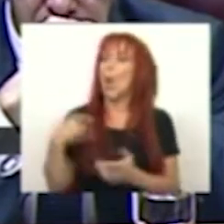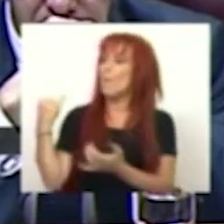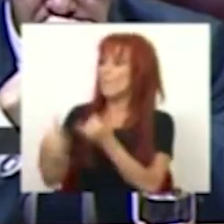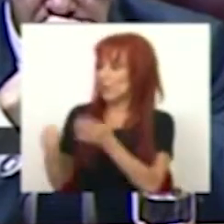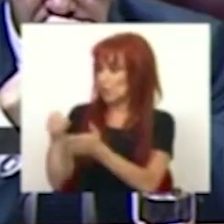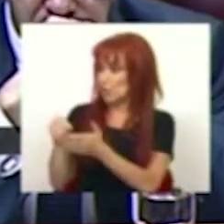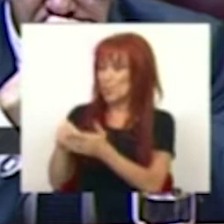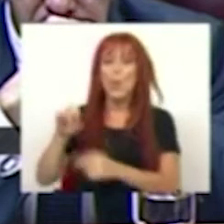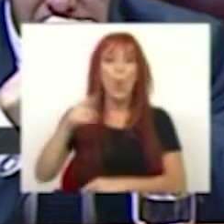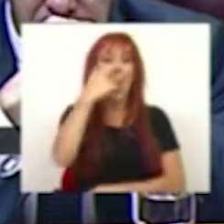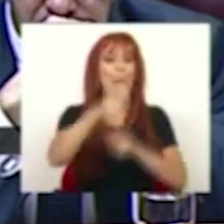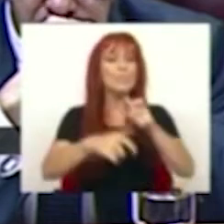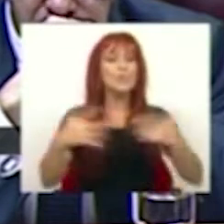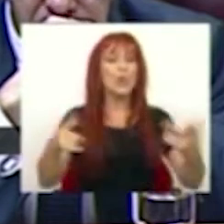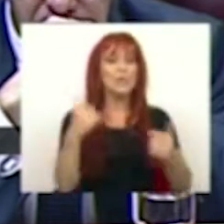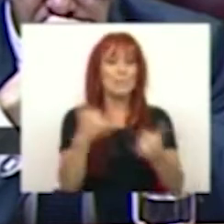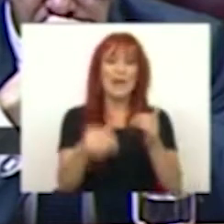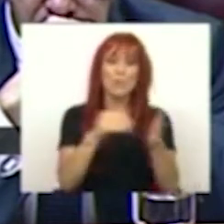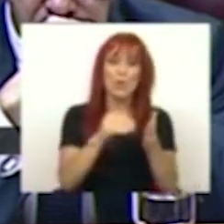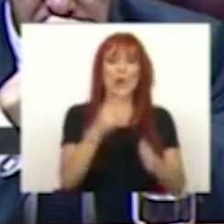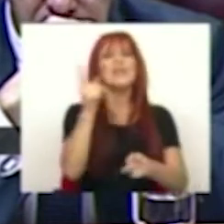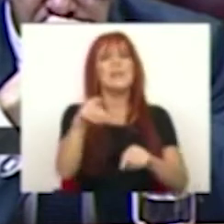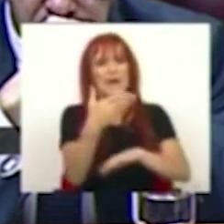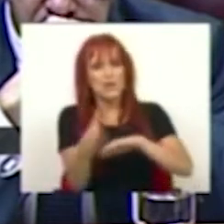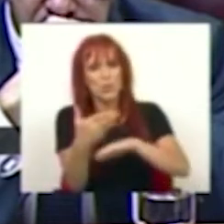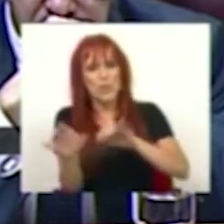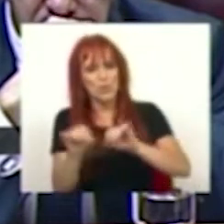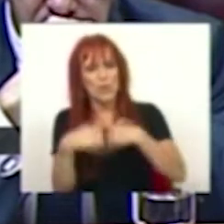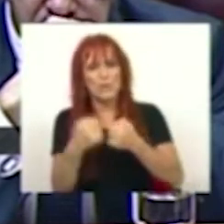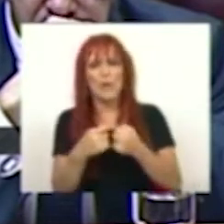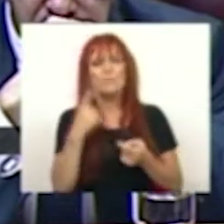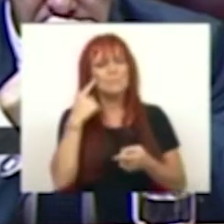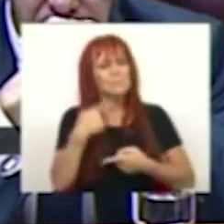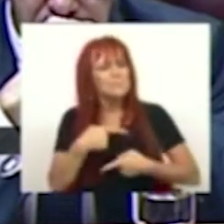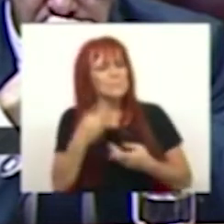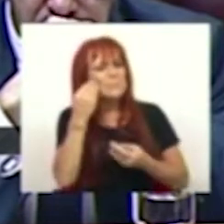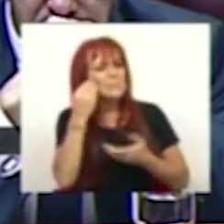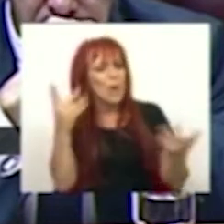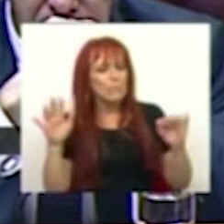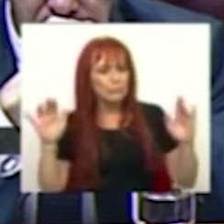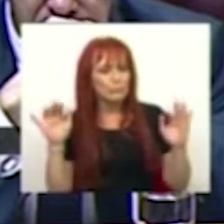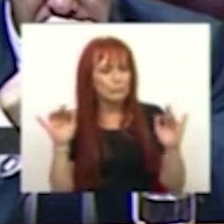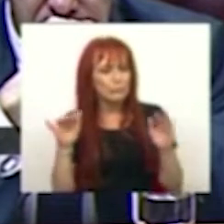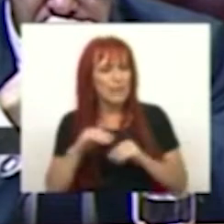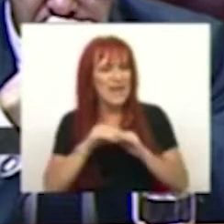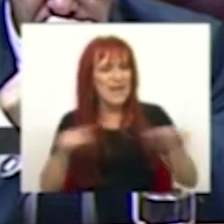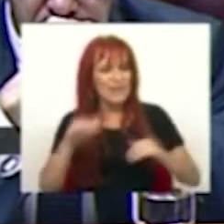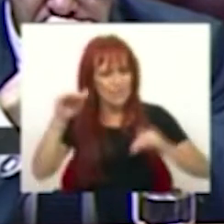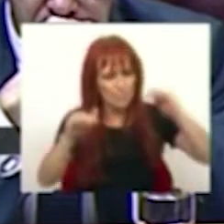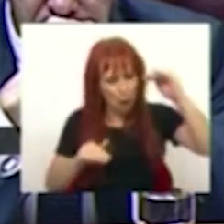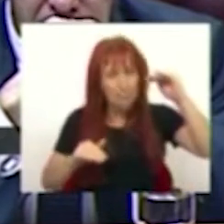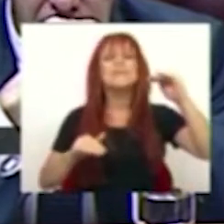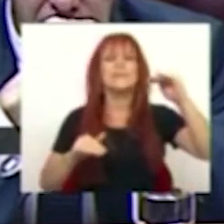pobreza, quer das pessoas que se encontram em risco de pobreza e de exclusão social, teve uma tradução na redução dos níveis de